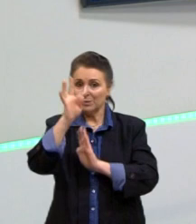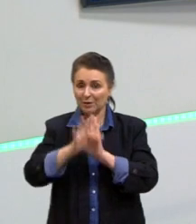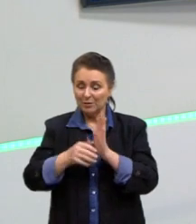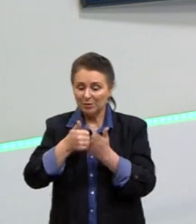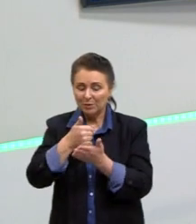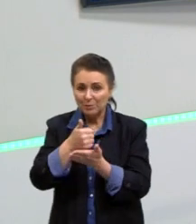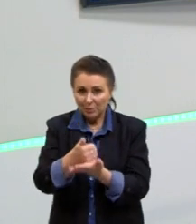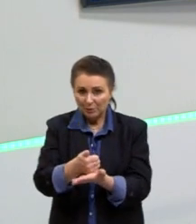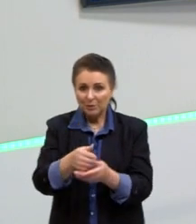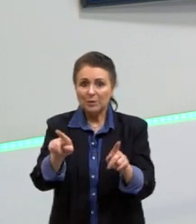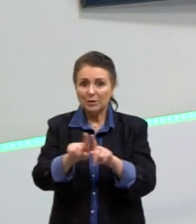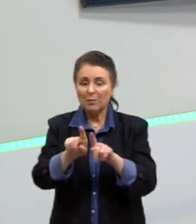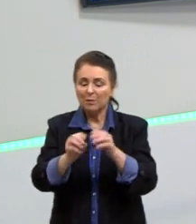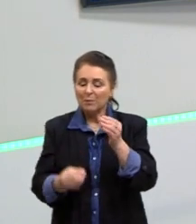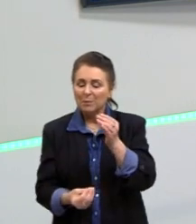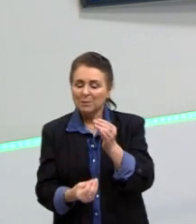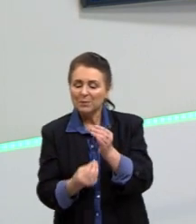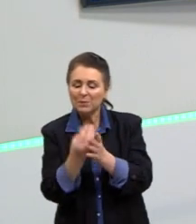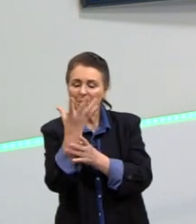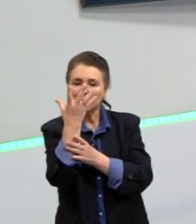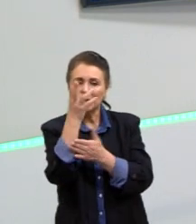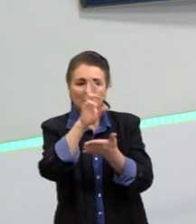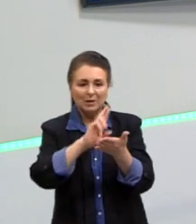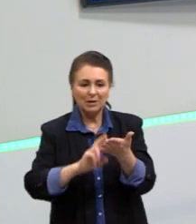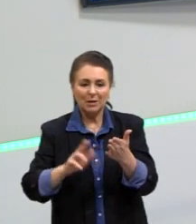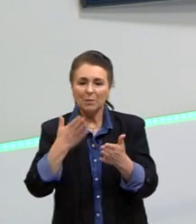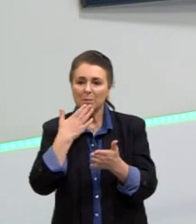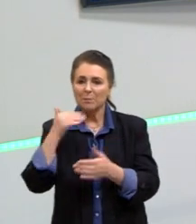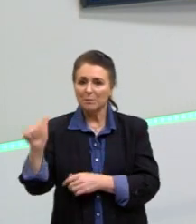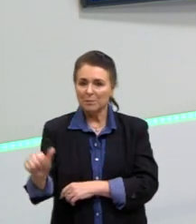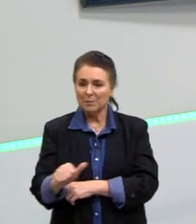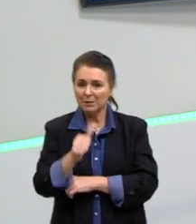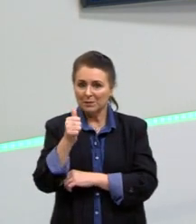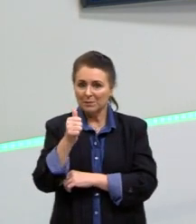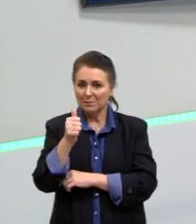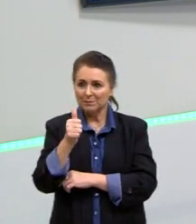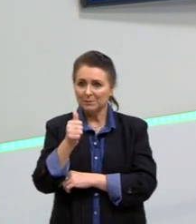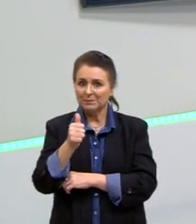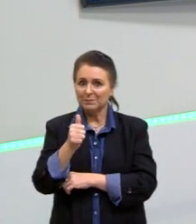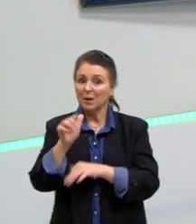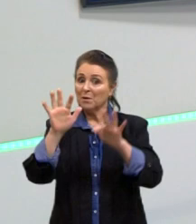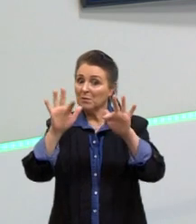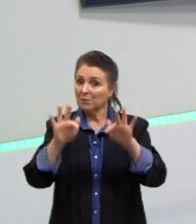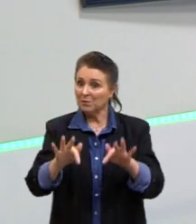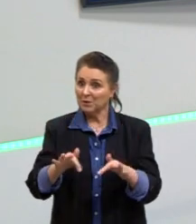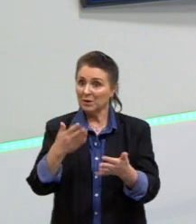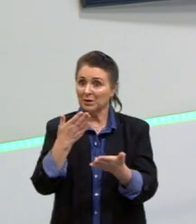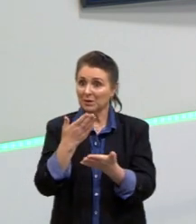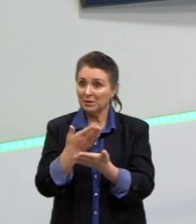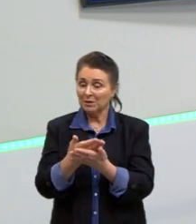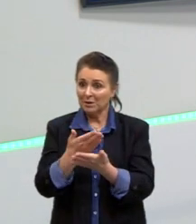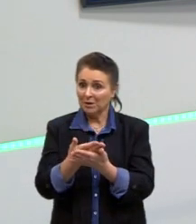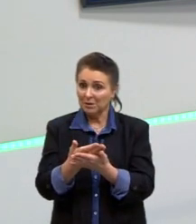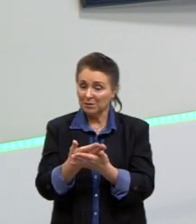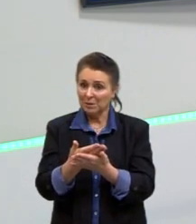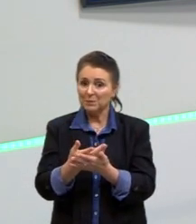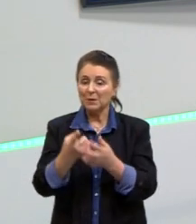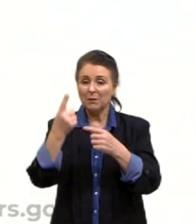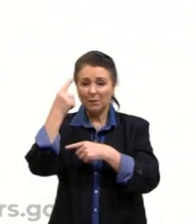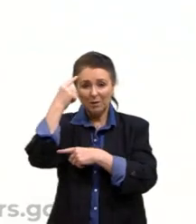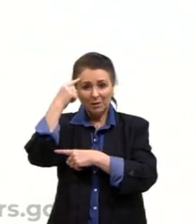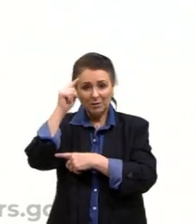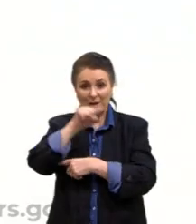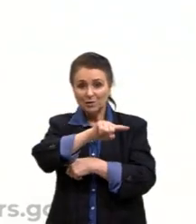também para produzir redações melhores. E aqui eu finalizo com vocês com a ideia de